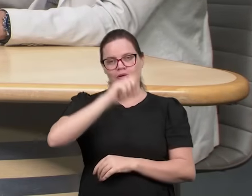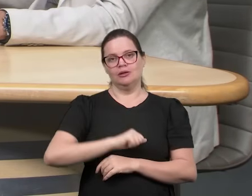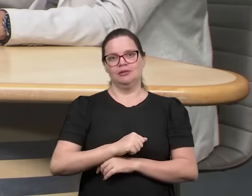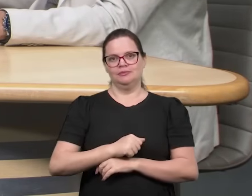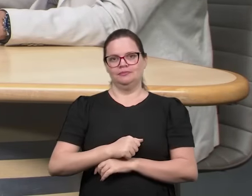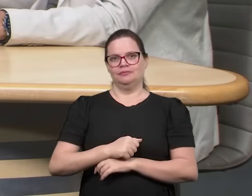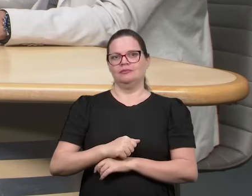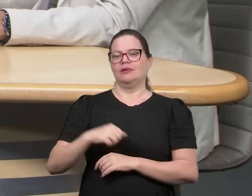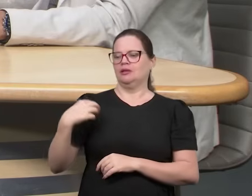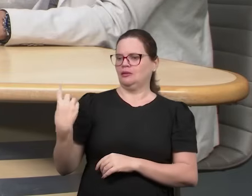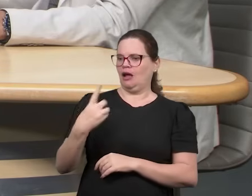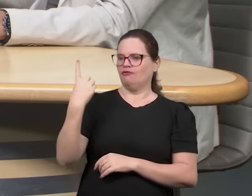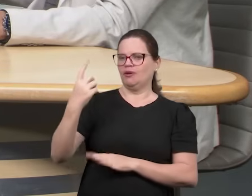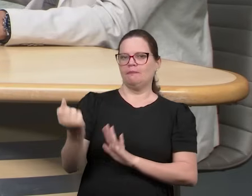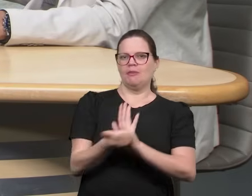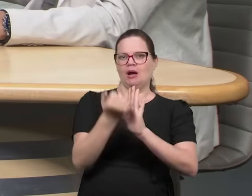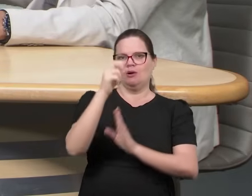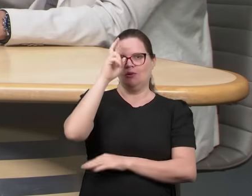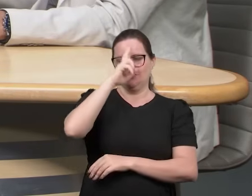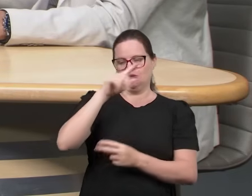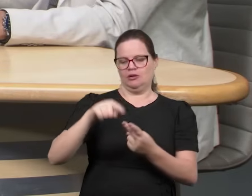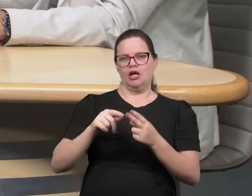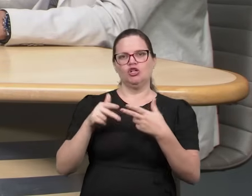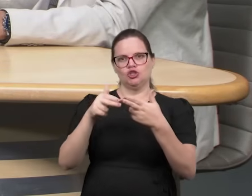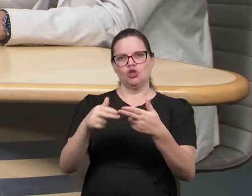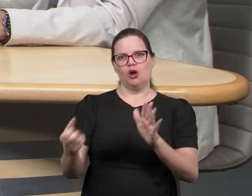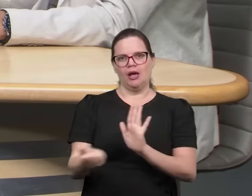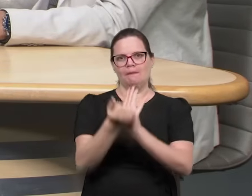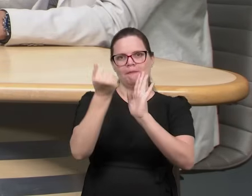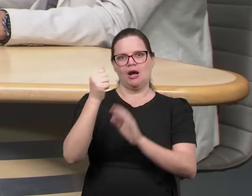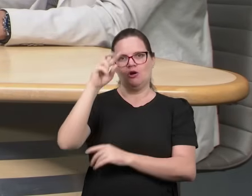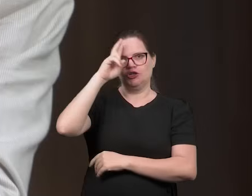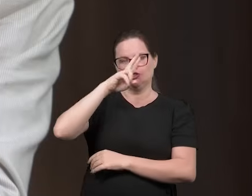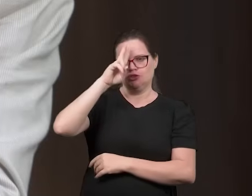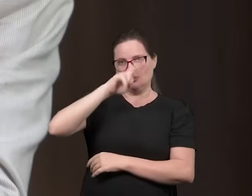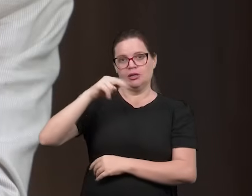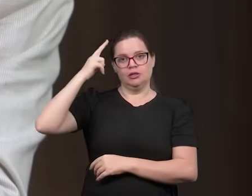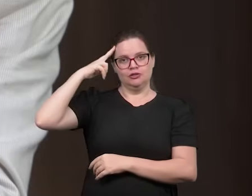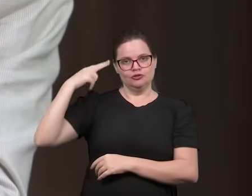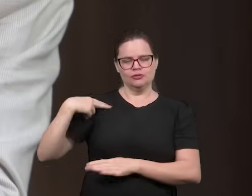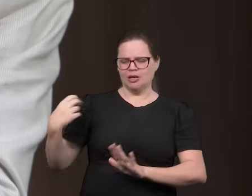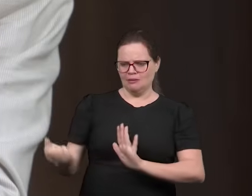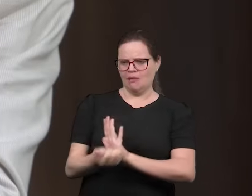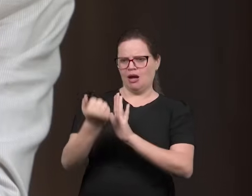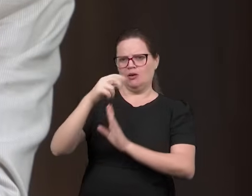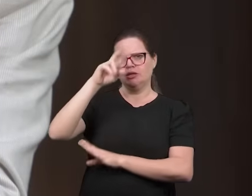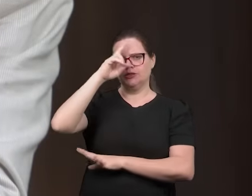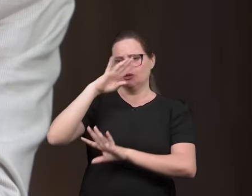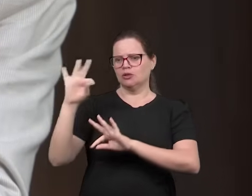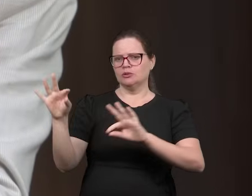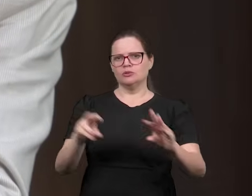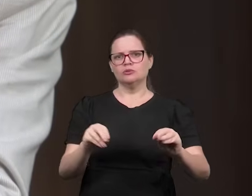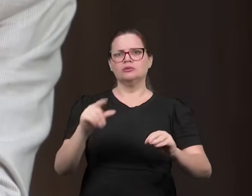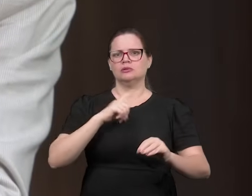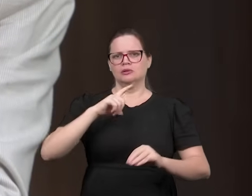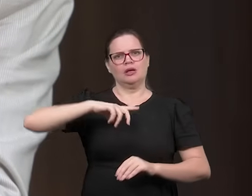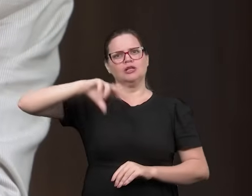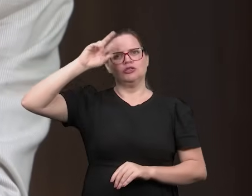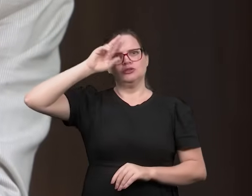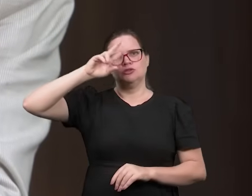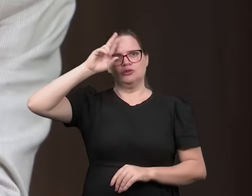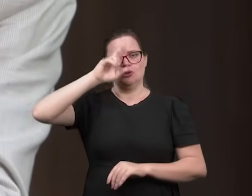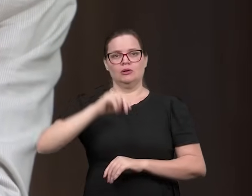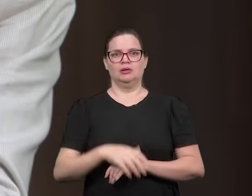história, Exatamente. Davi marcou a história, Noé marcou a história, mas glorificando o Senhor. Amém. Toda a família deixa a